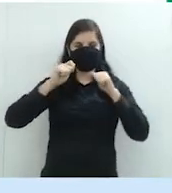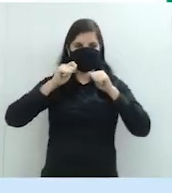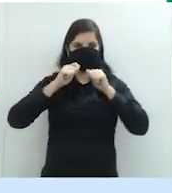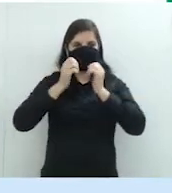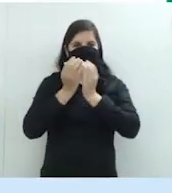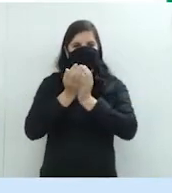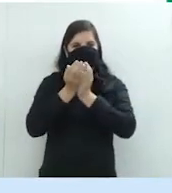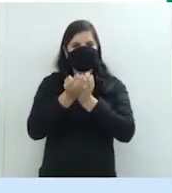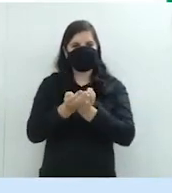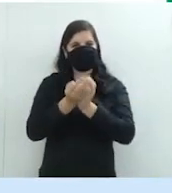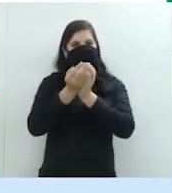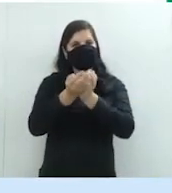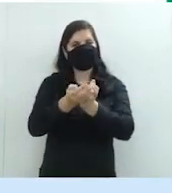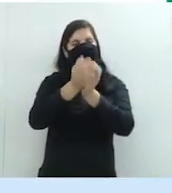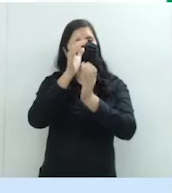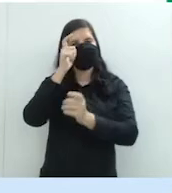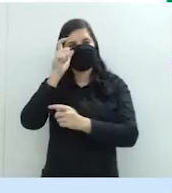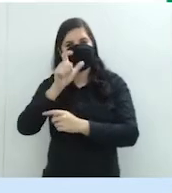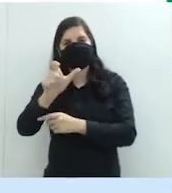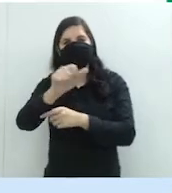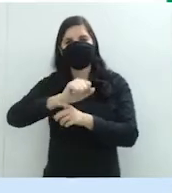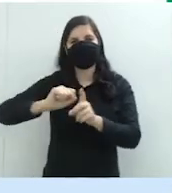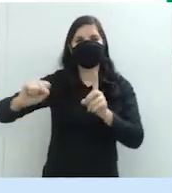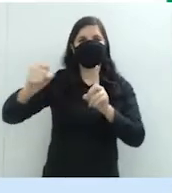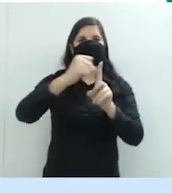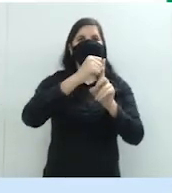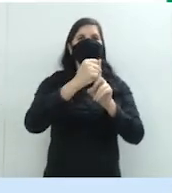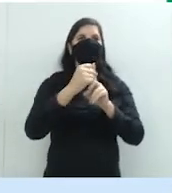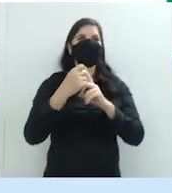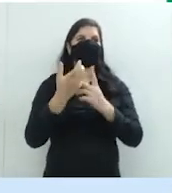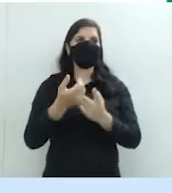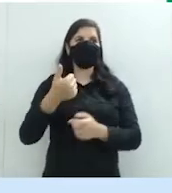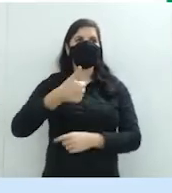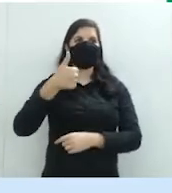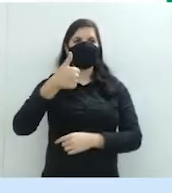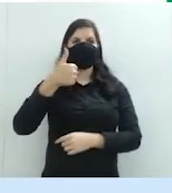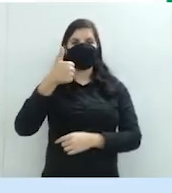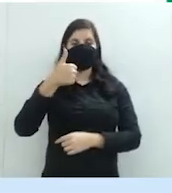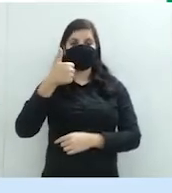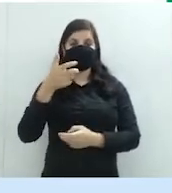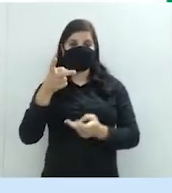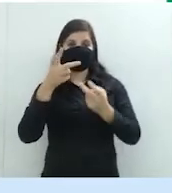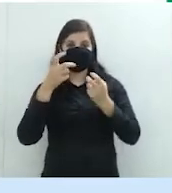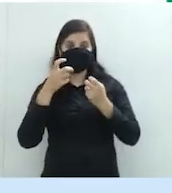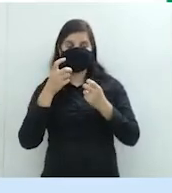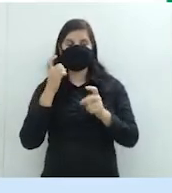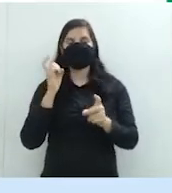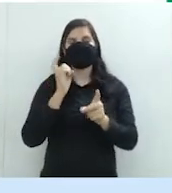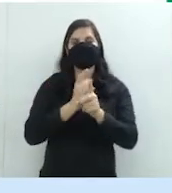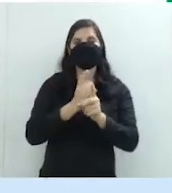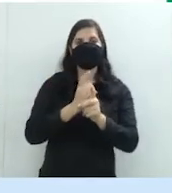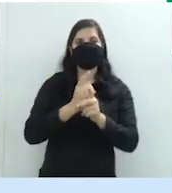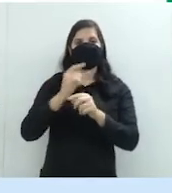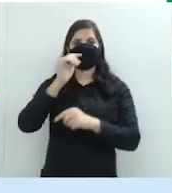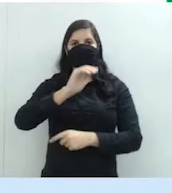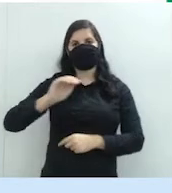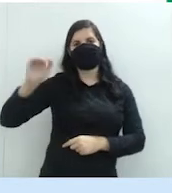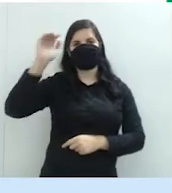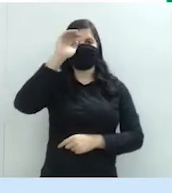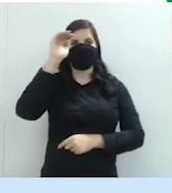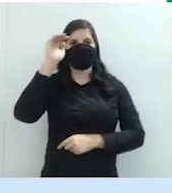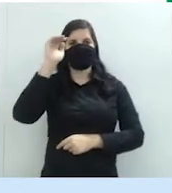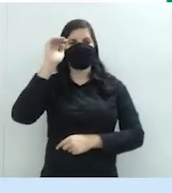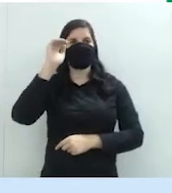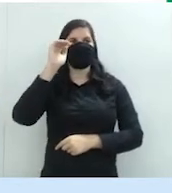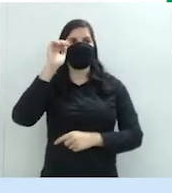aos interesses de diferentes setores sociais. Então, primeiro, aí você vai encontrar a